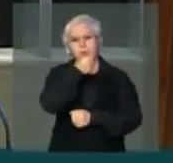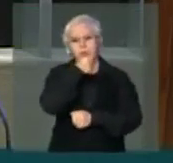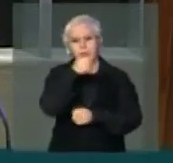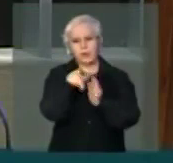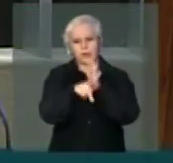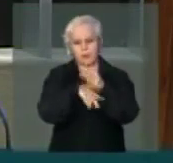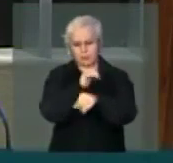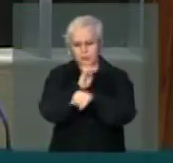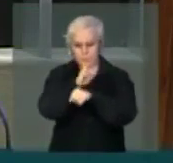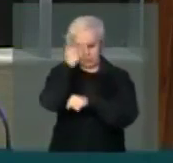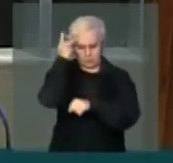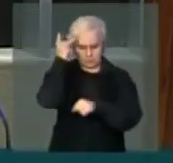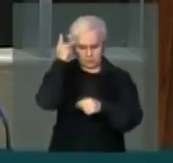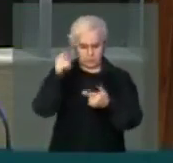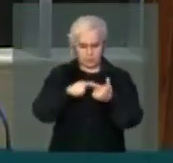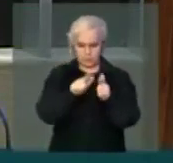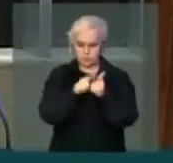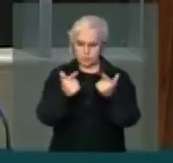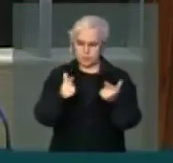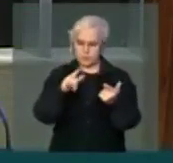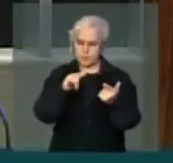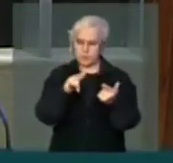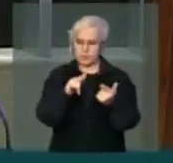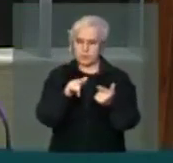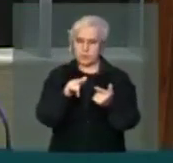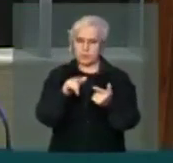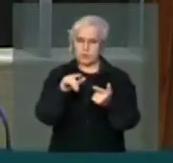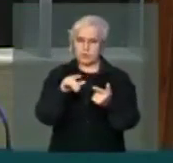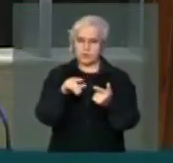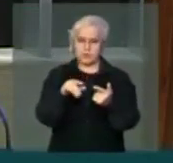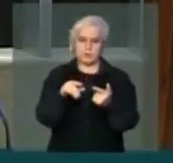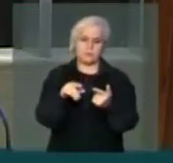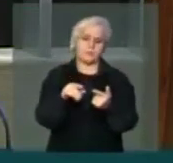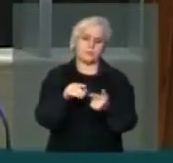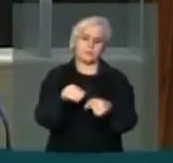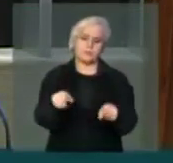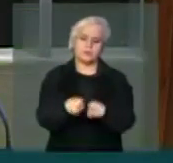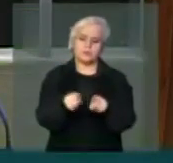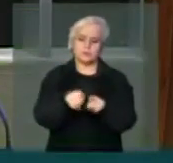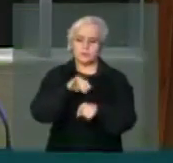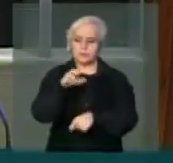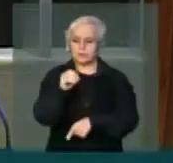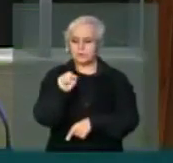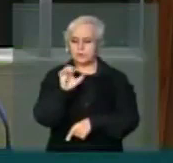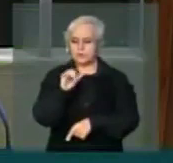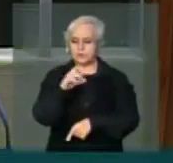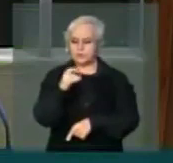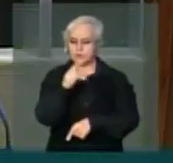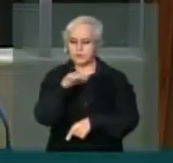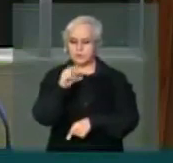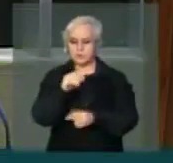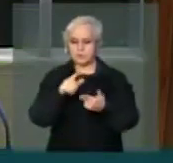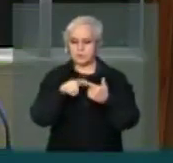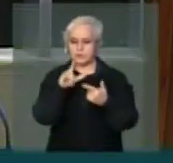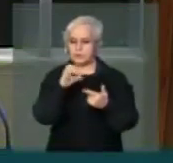do Estado de São Paulo, do jornal Estado de São Paulo, em 8 de novembro de 2014, o José Roberto Toledo, o Lucas